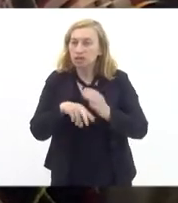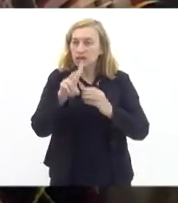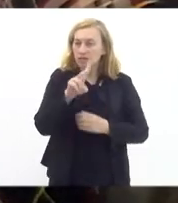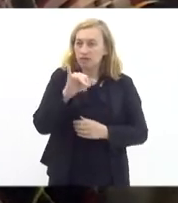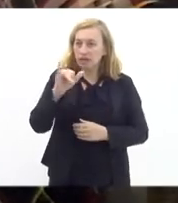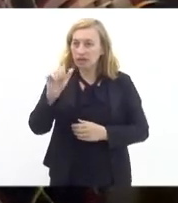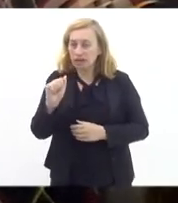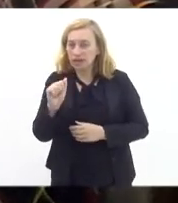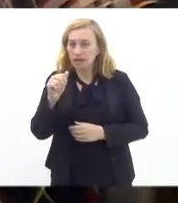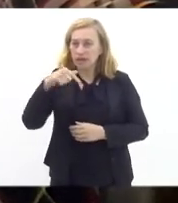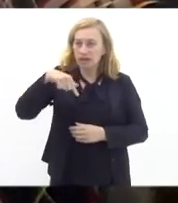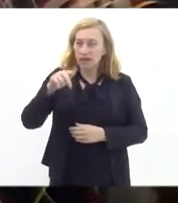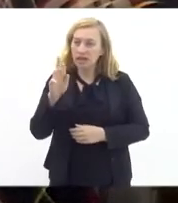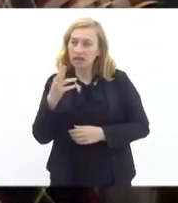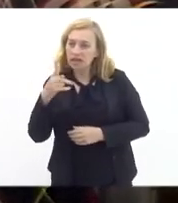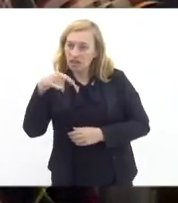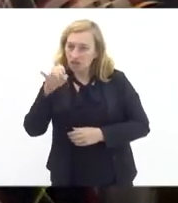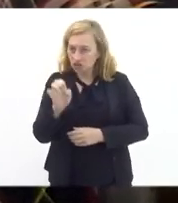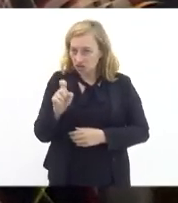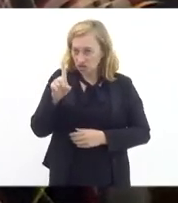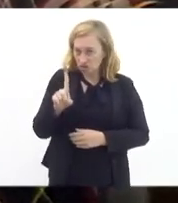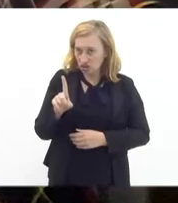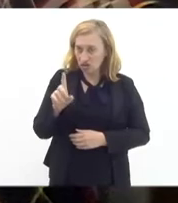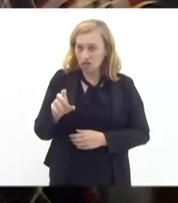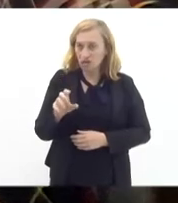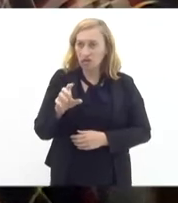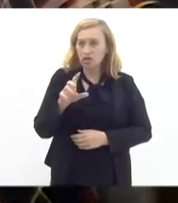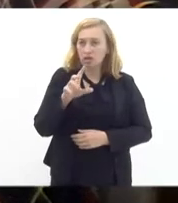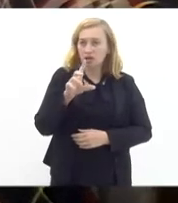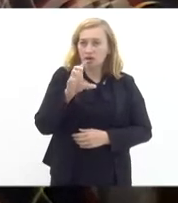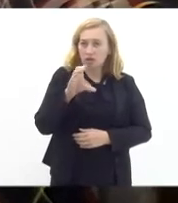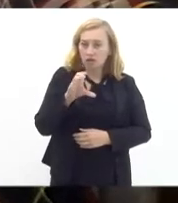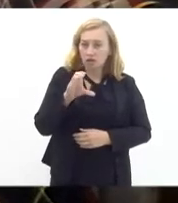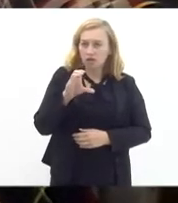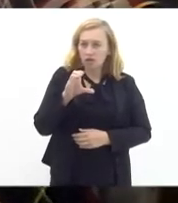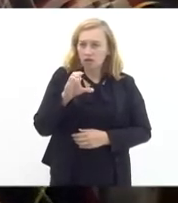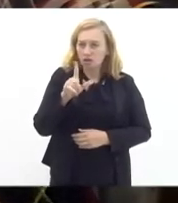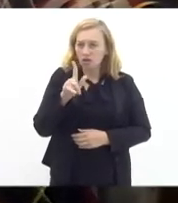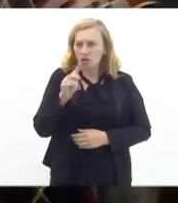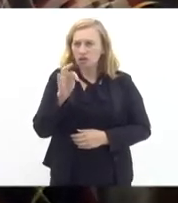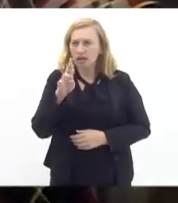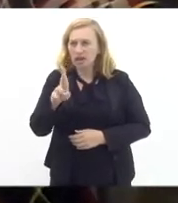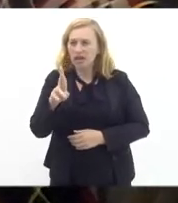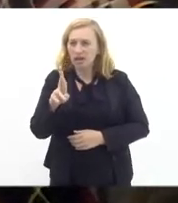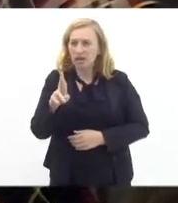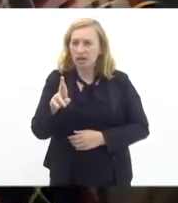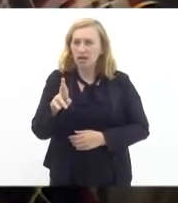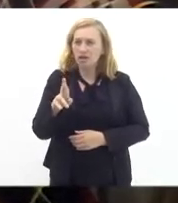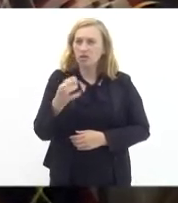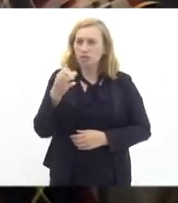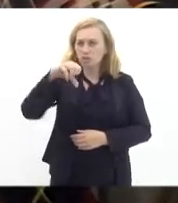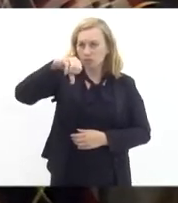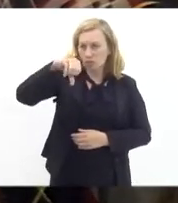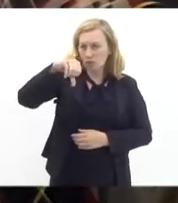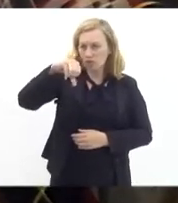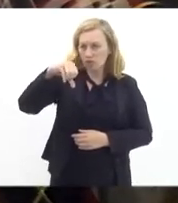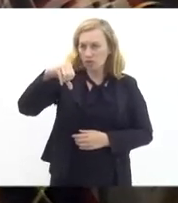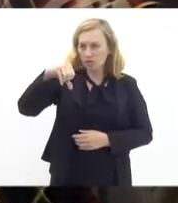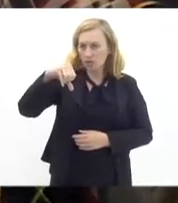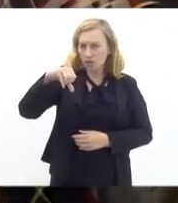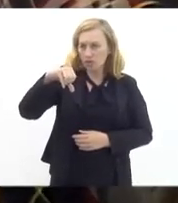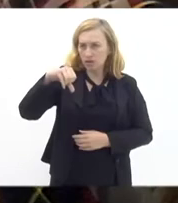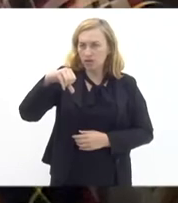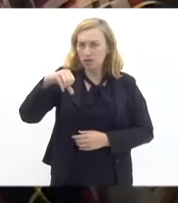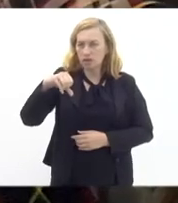Kennedy, né? Uma Gold Terrier, com 9 filhotes, onde eu tive que